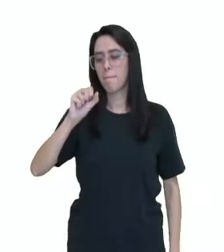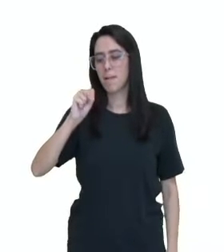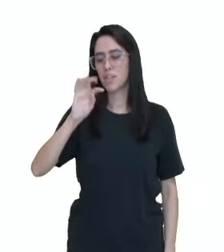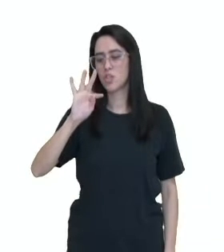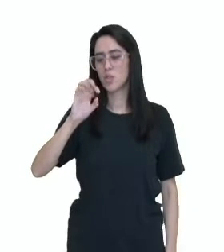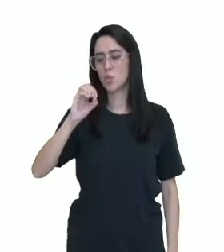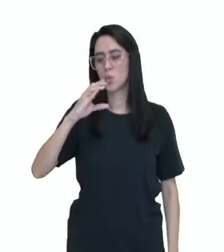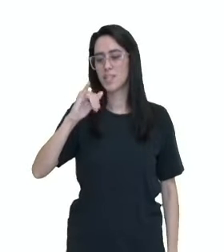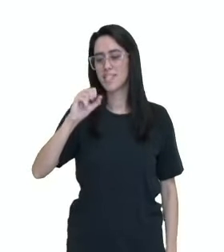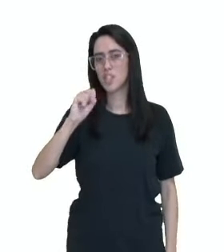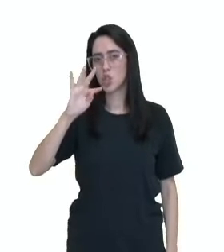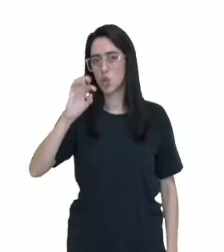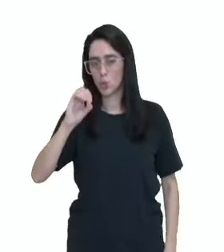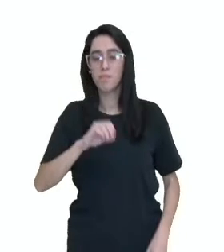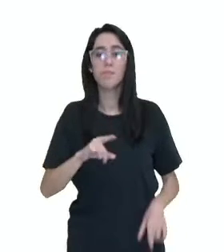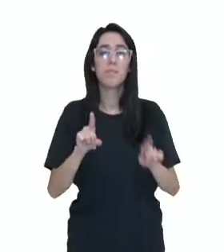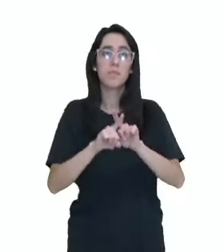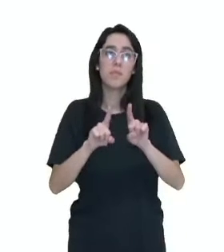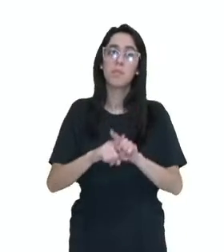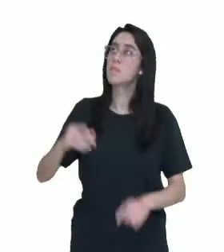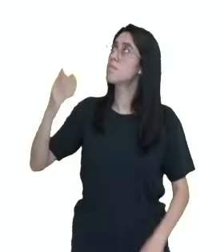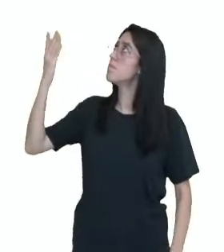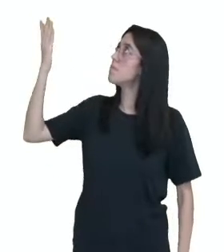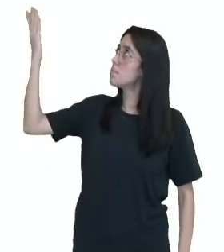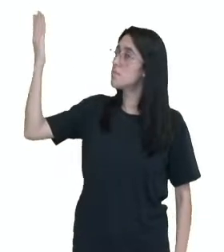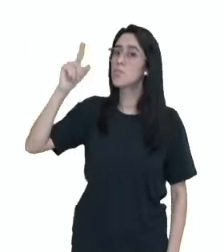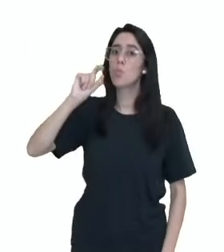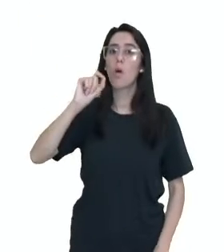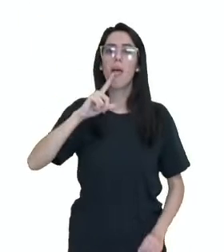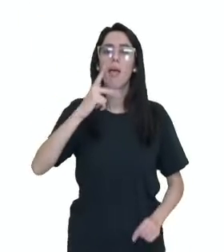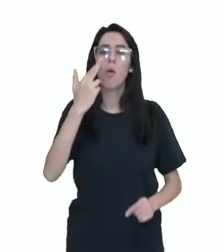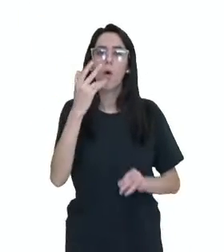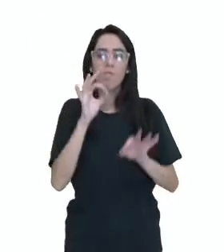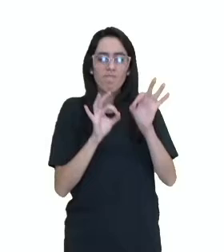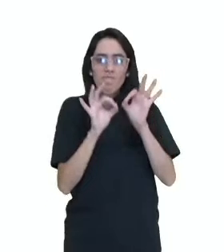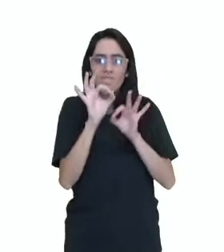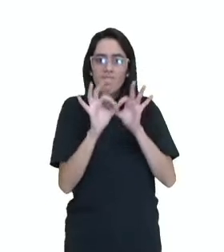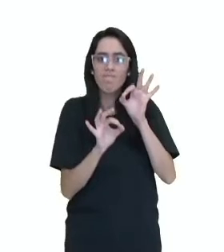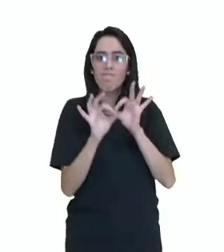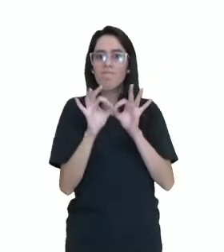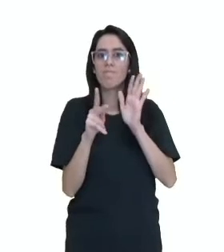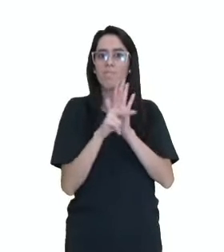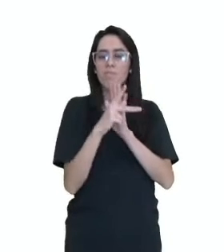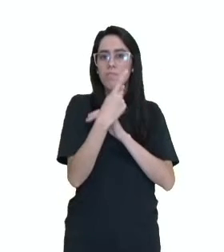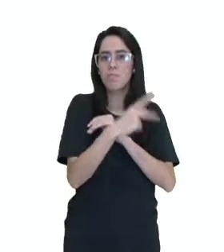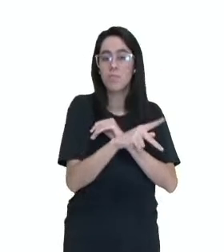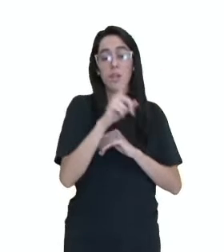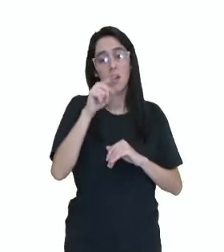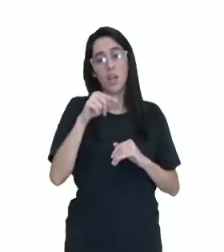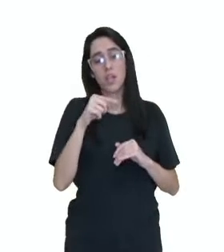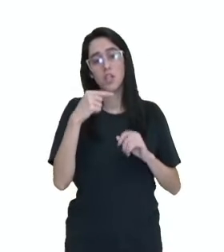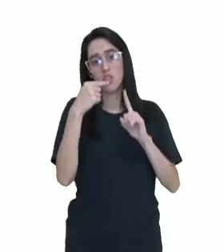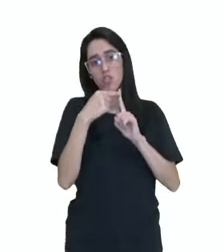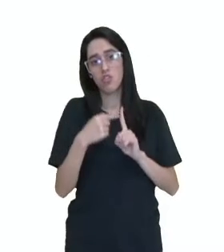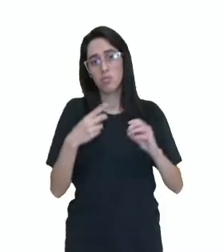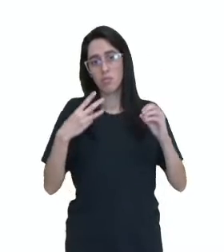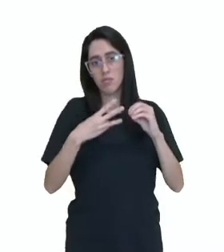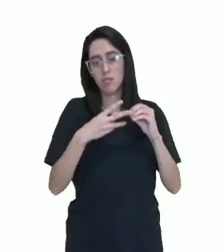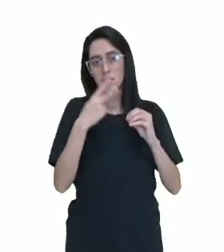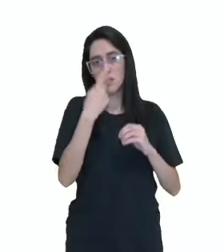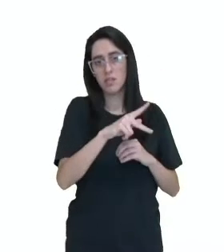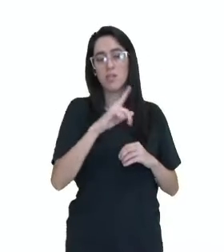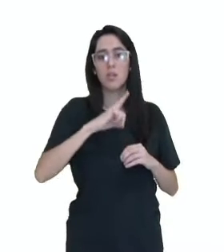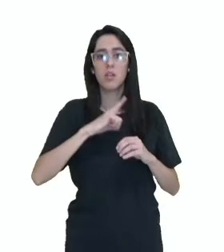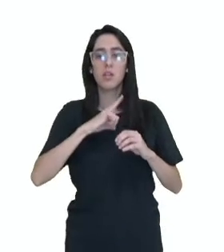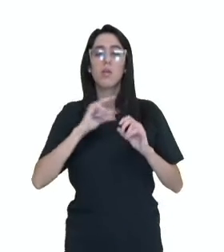Células-tronco induzidas, o que acontece? Elas são reprogramadas. Elas são um tipo de célula e através da indução elas voltam ao